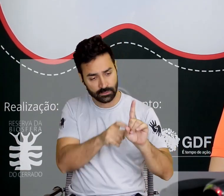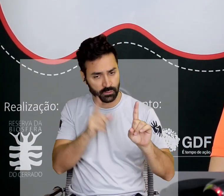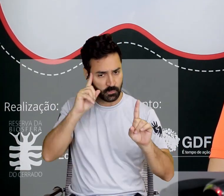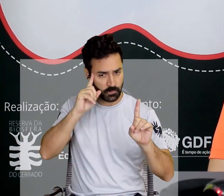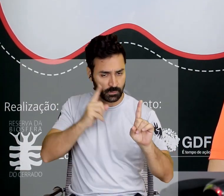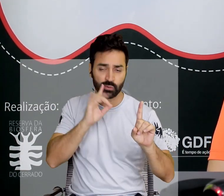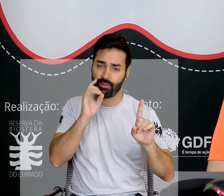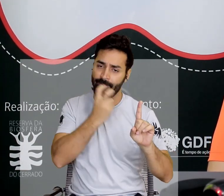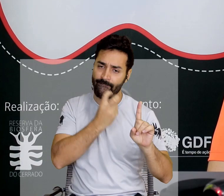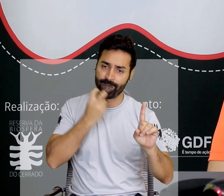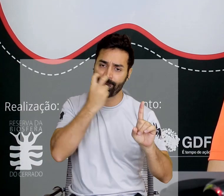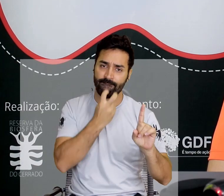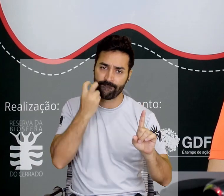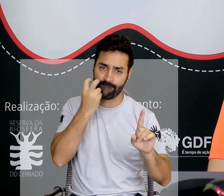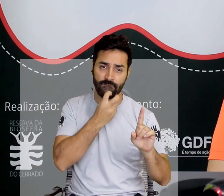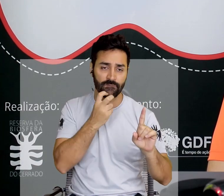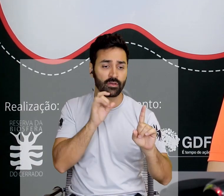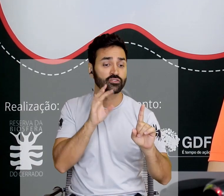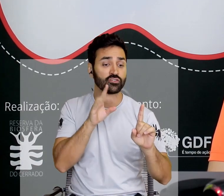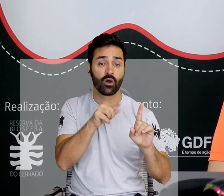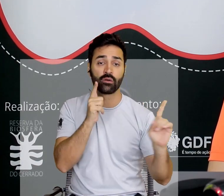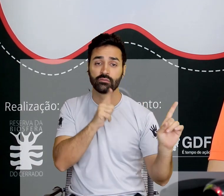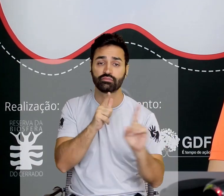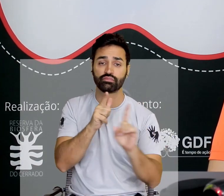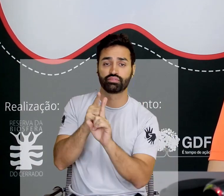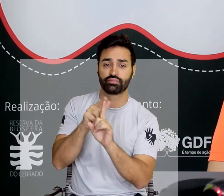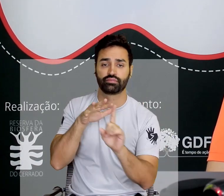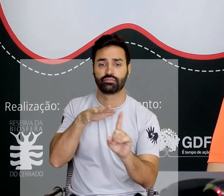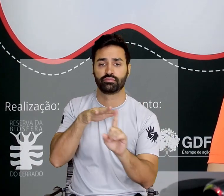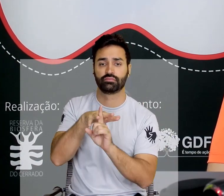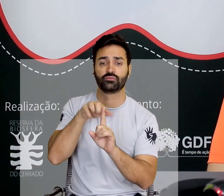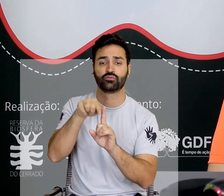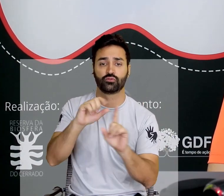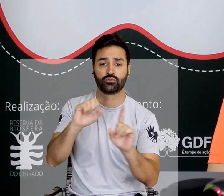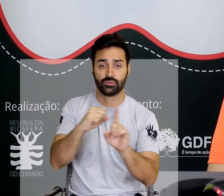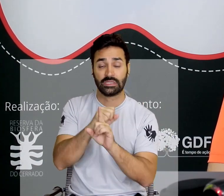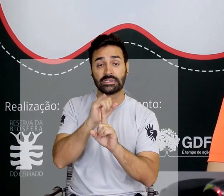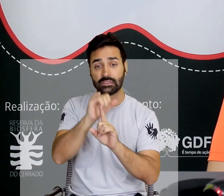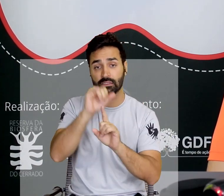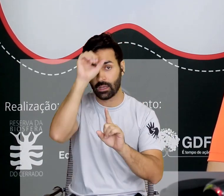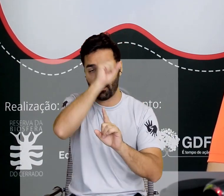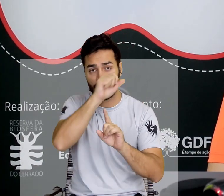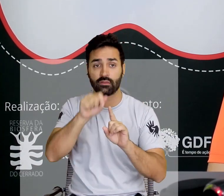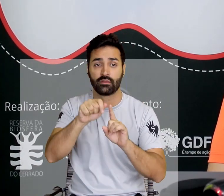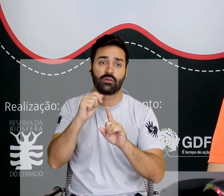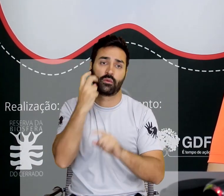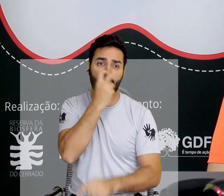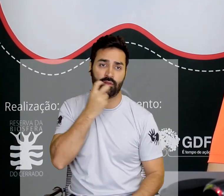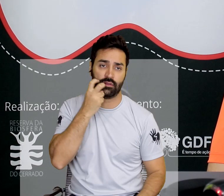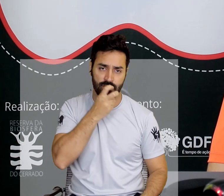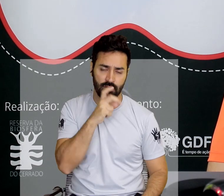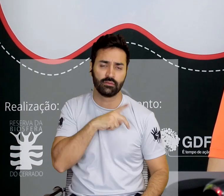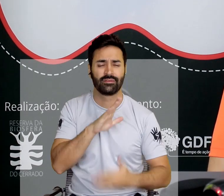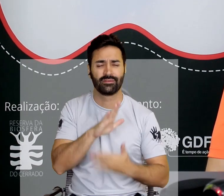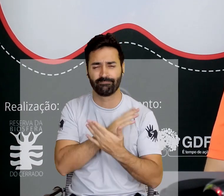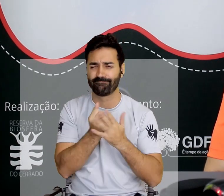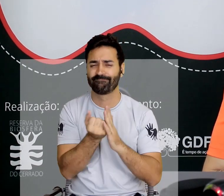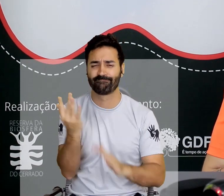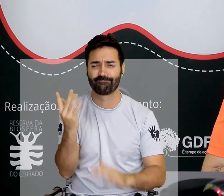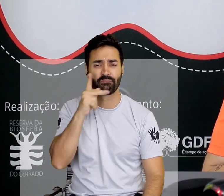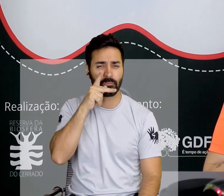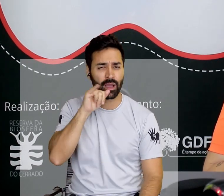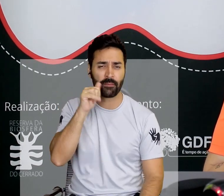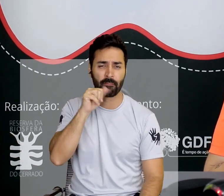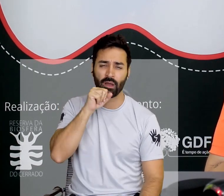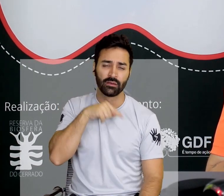porque acham que ela só vai se integrar à sociedade se ela aprender a oralizar. Tem muitos pais que pensam assim, infelizmente a